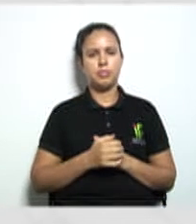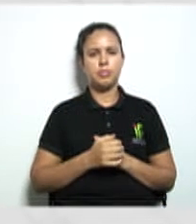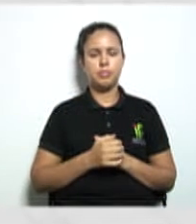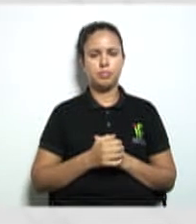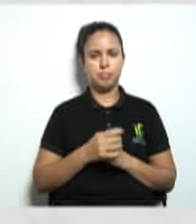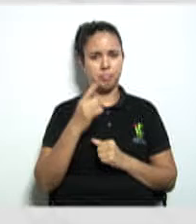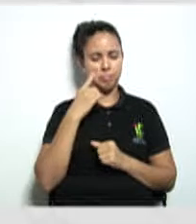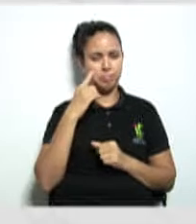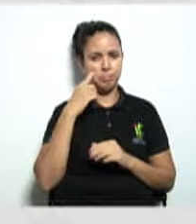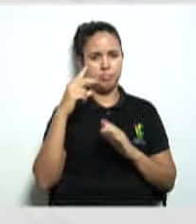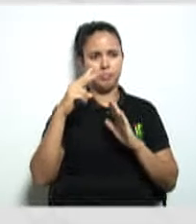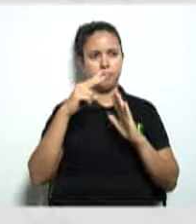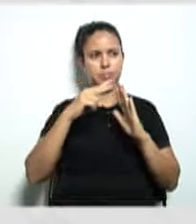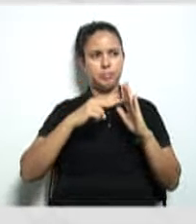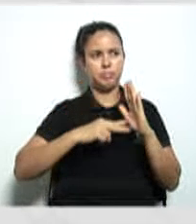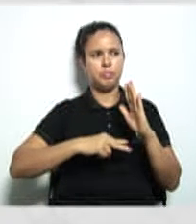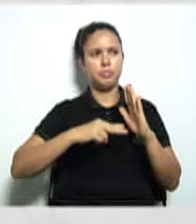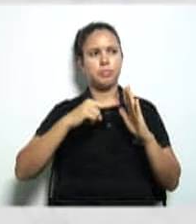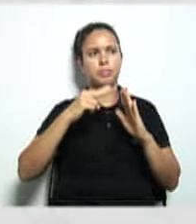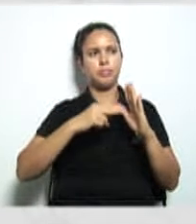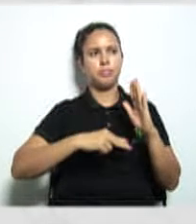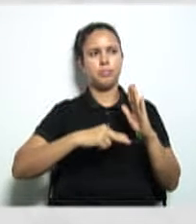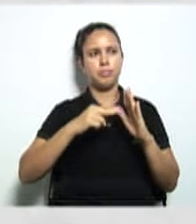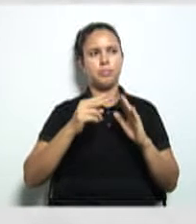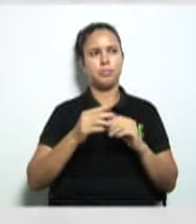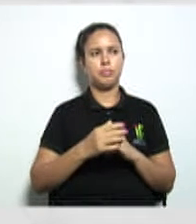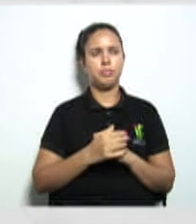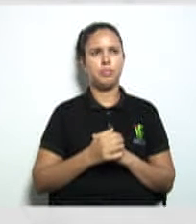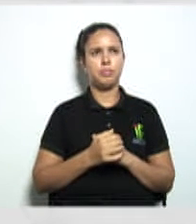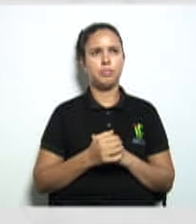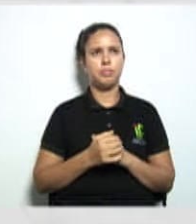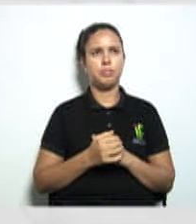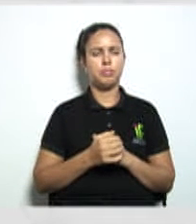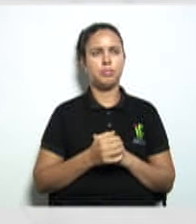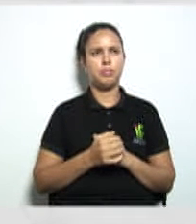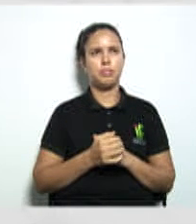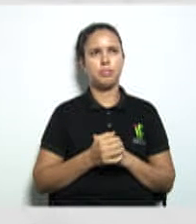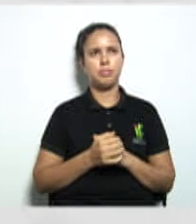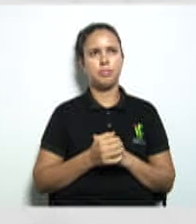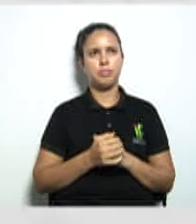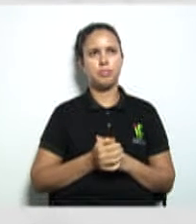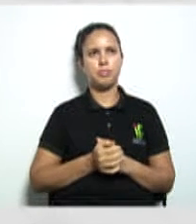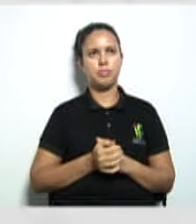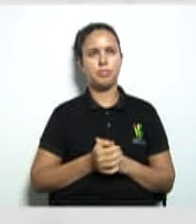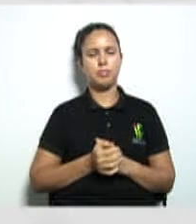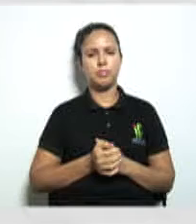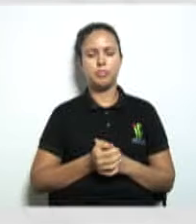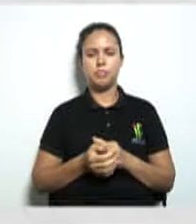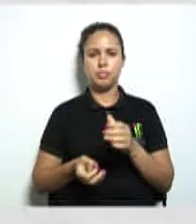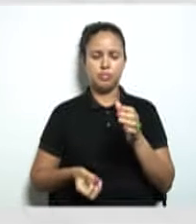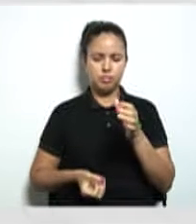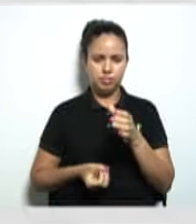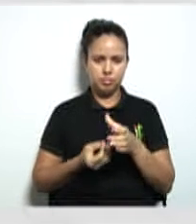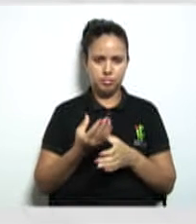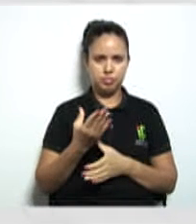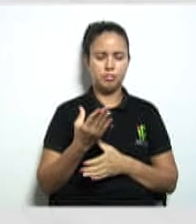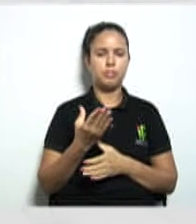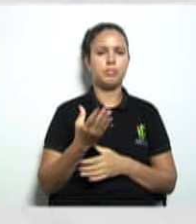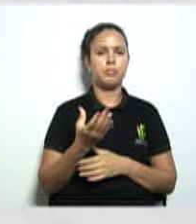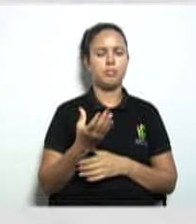leitura desses incisos aqui. Então, a criação de